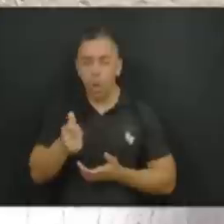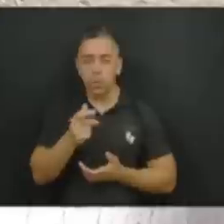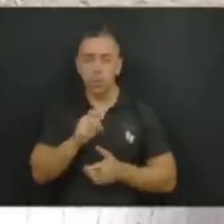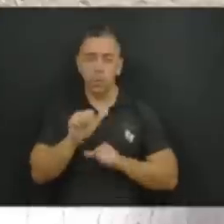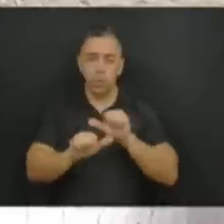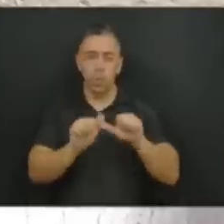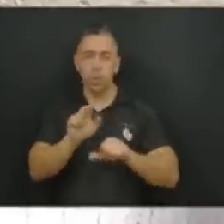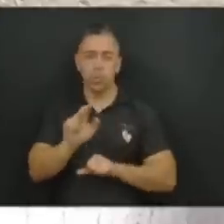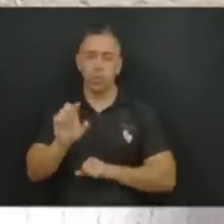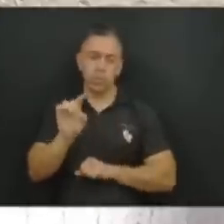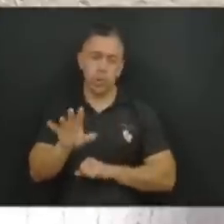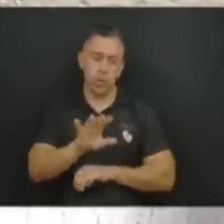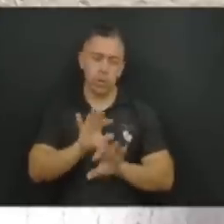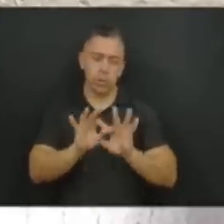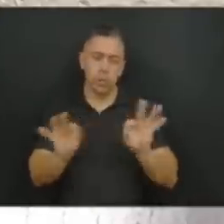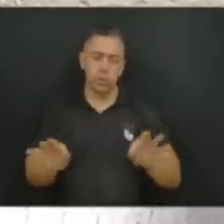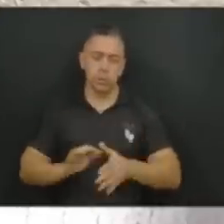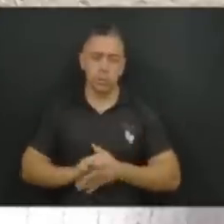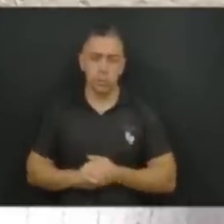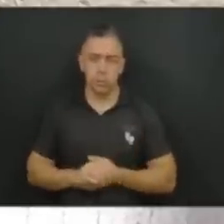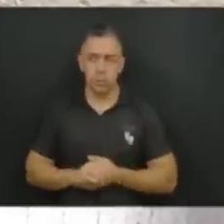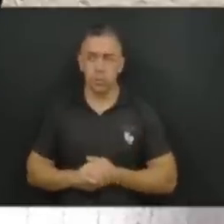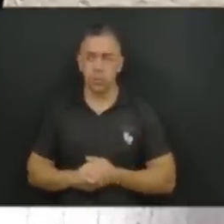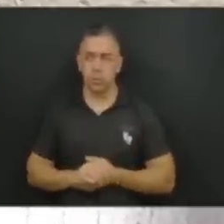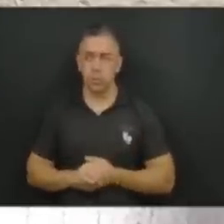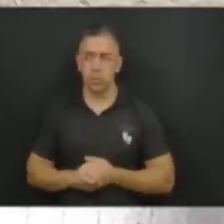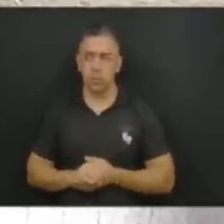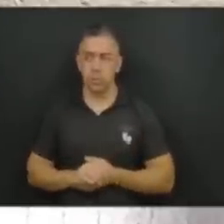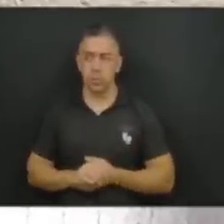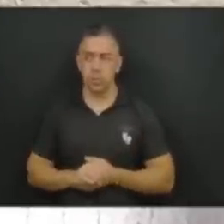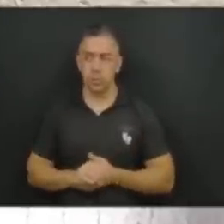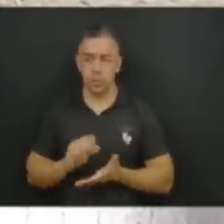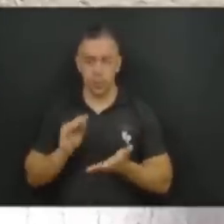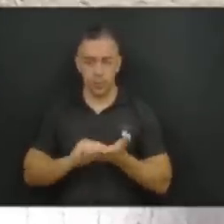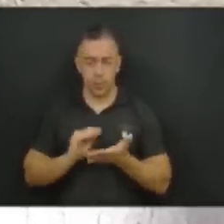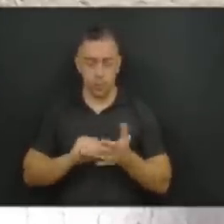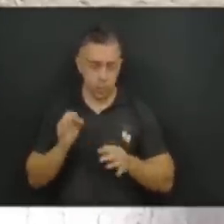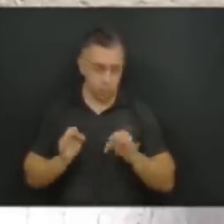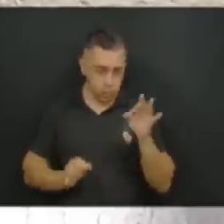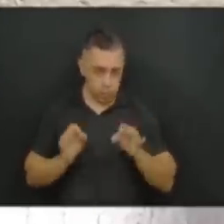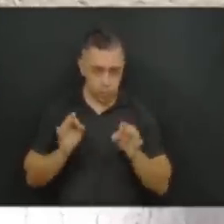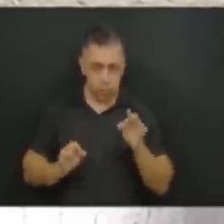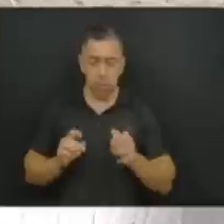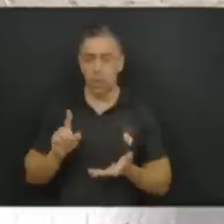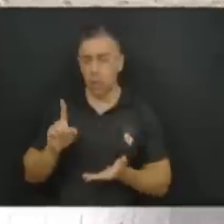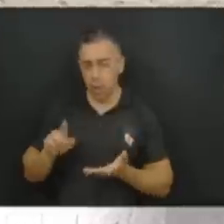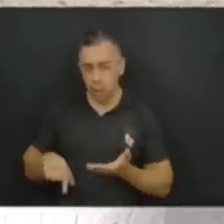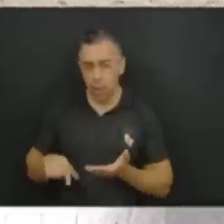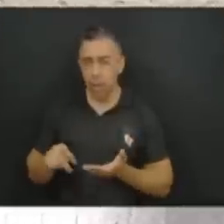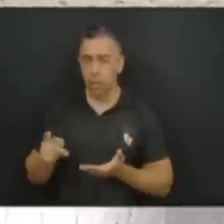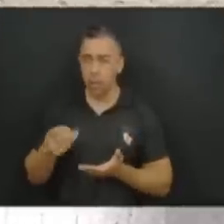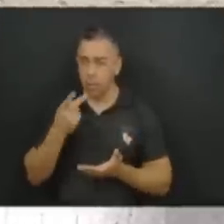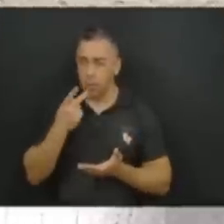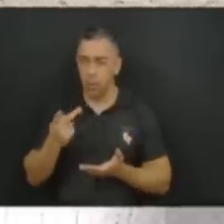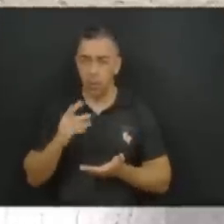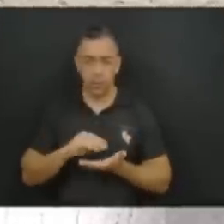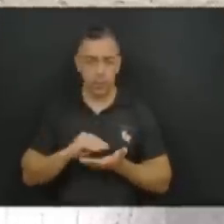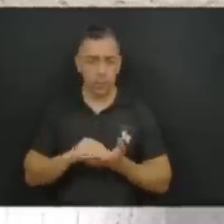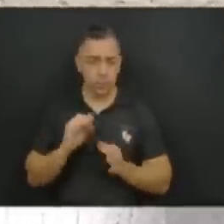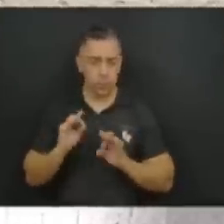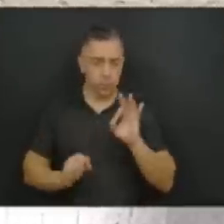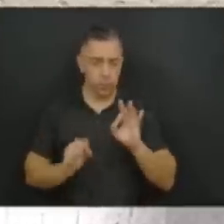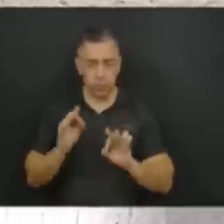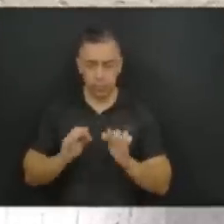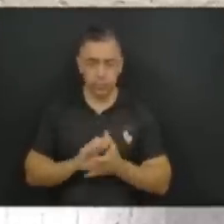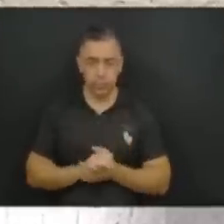é por isso simples e quanta injustiça seu presidente a injustiça que fala que